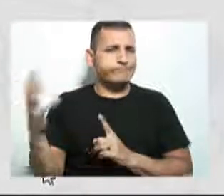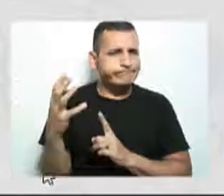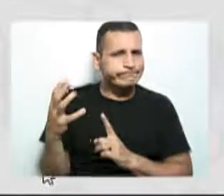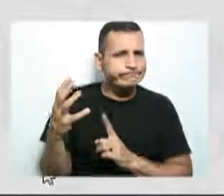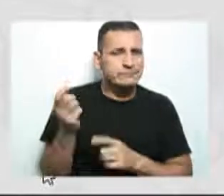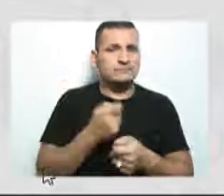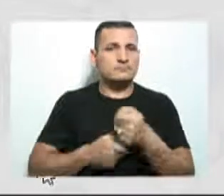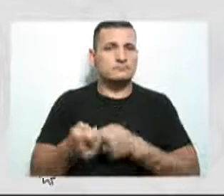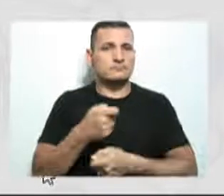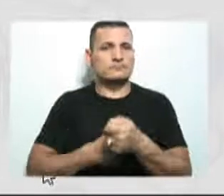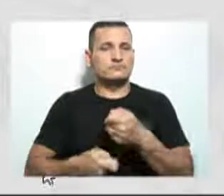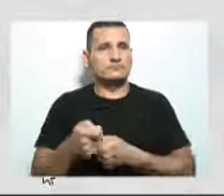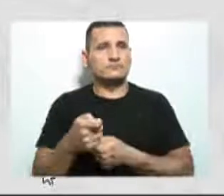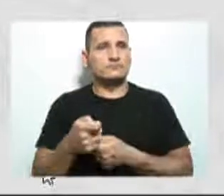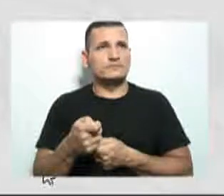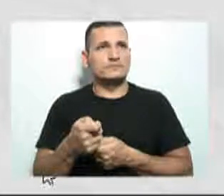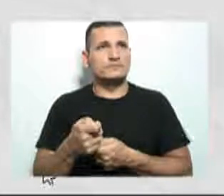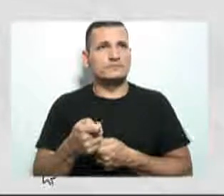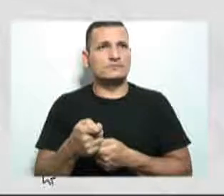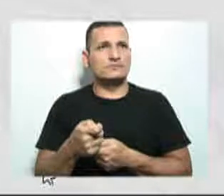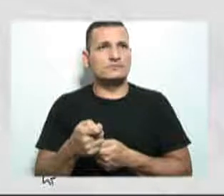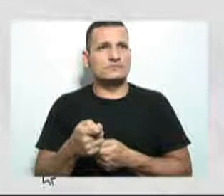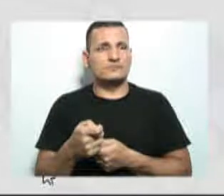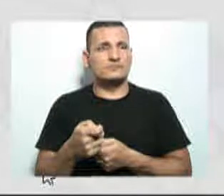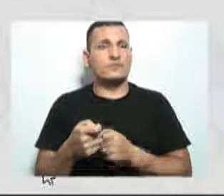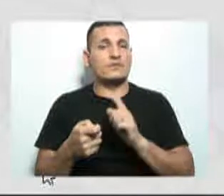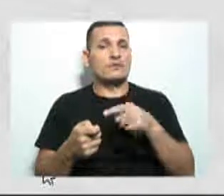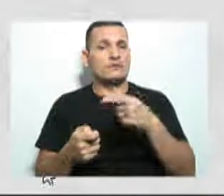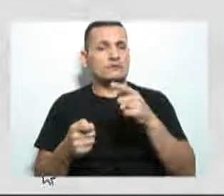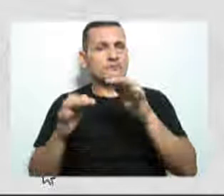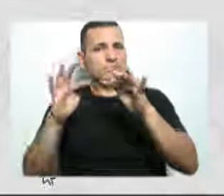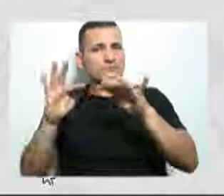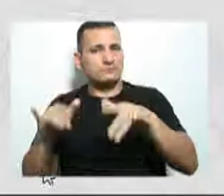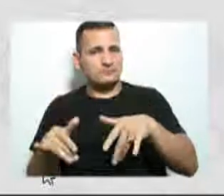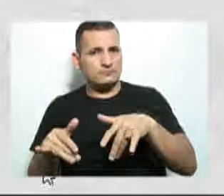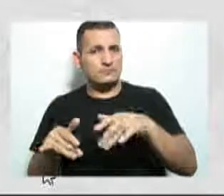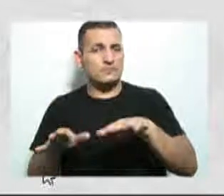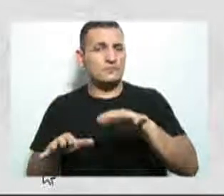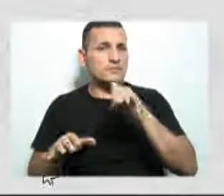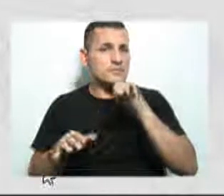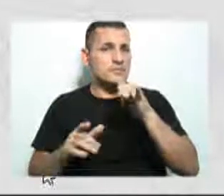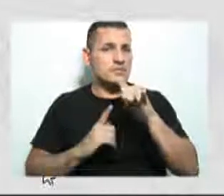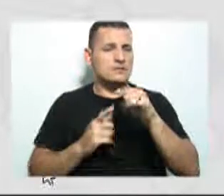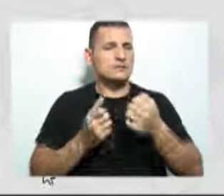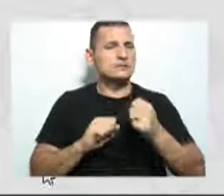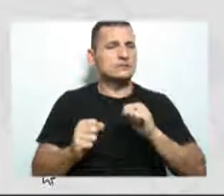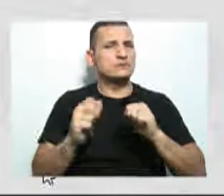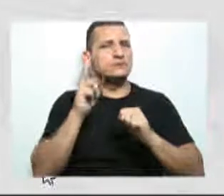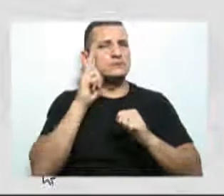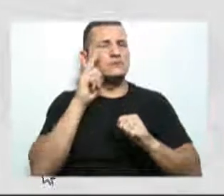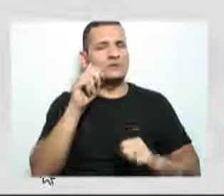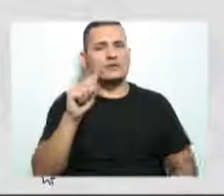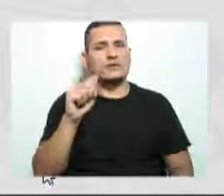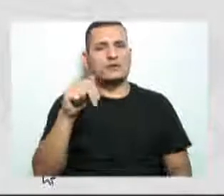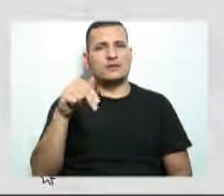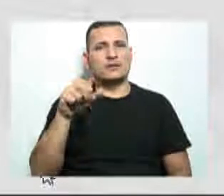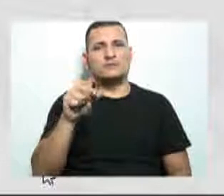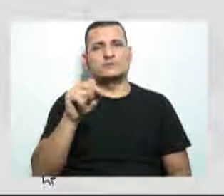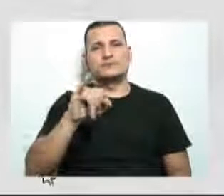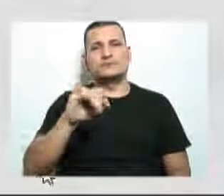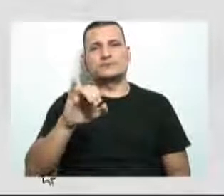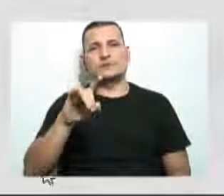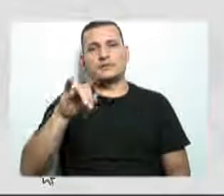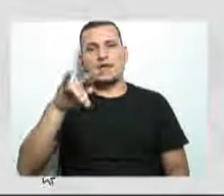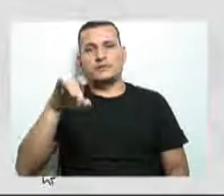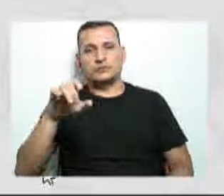negociação e chegar ao seu fim nos causa ansiedade. Lembra da ansiedade? O comportamento?